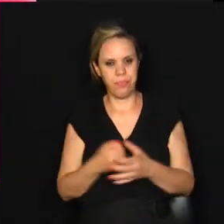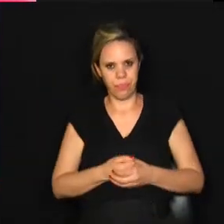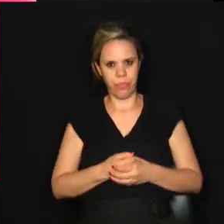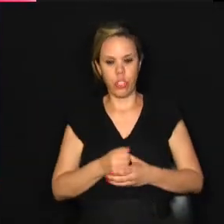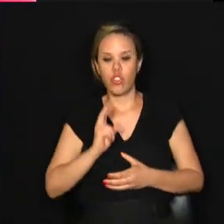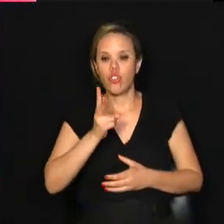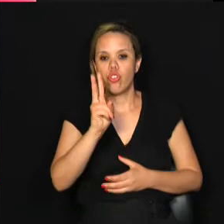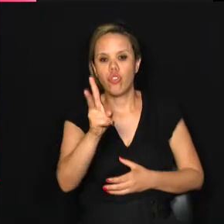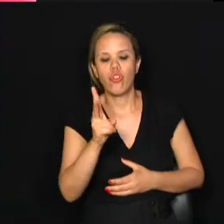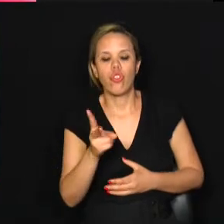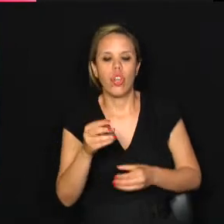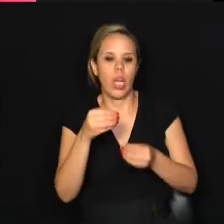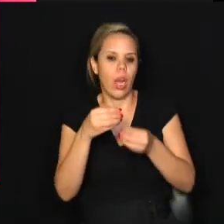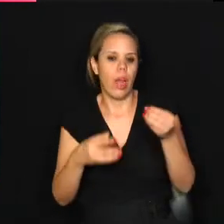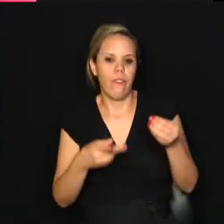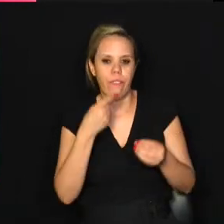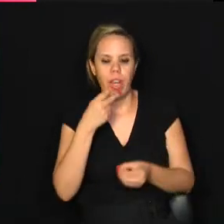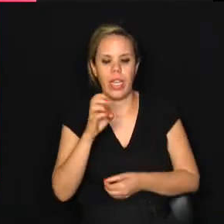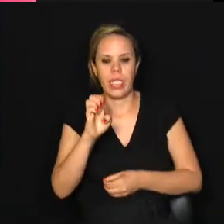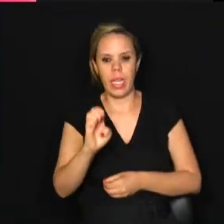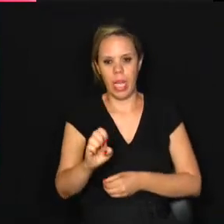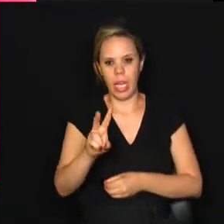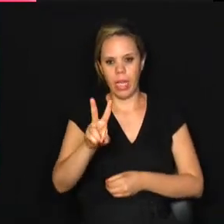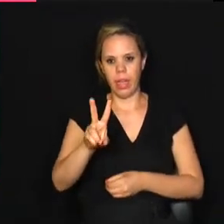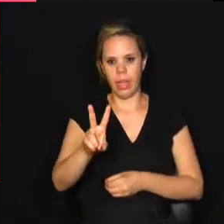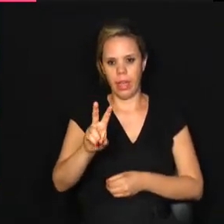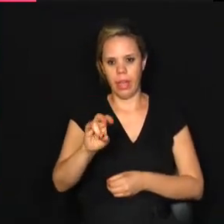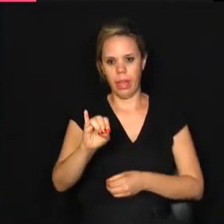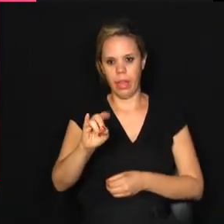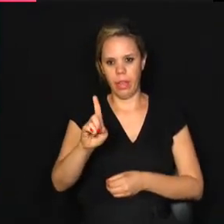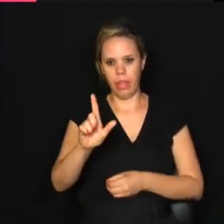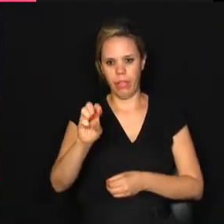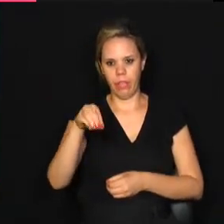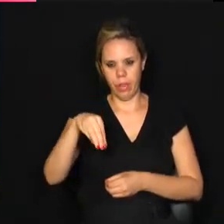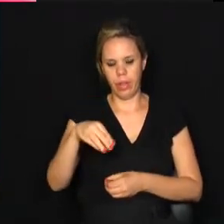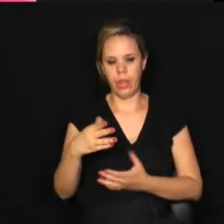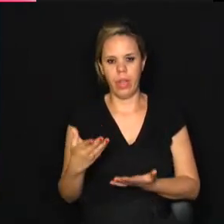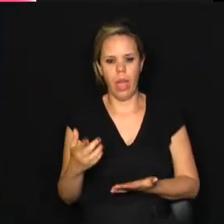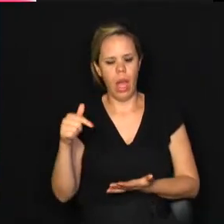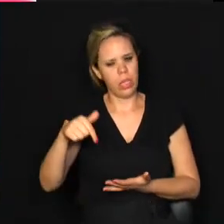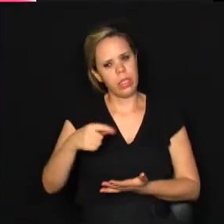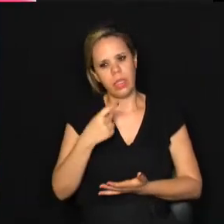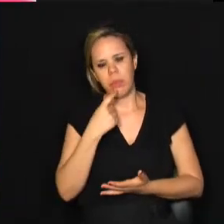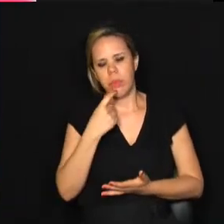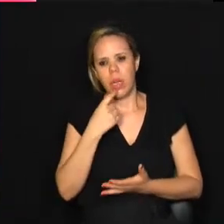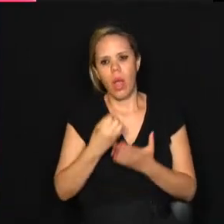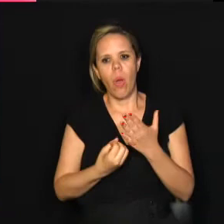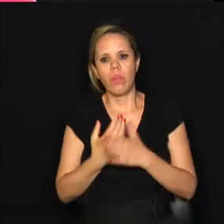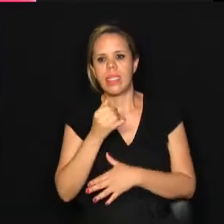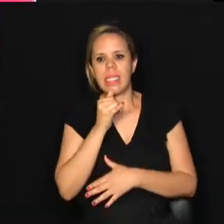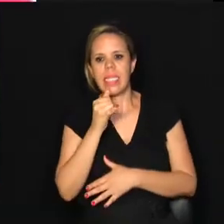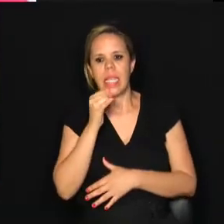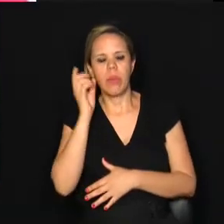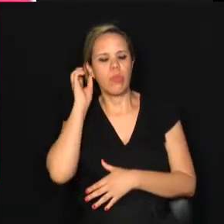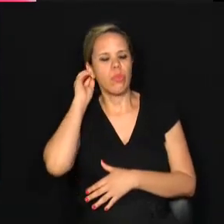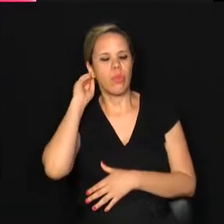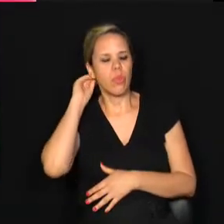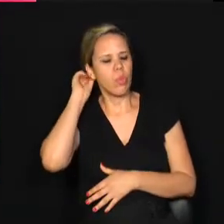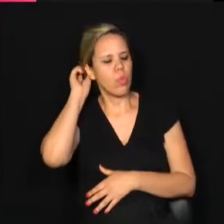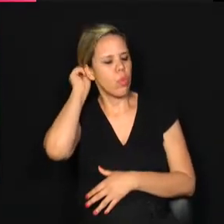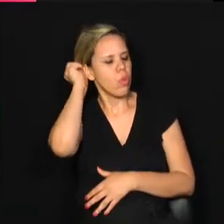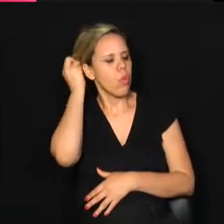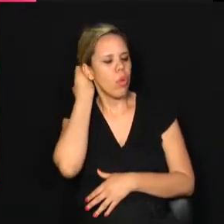gancho na fala da Evelyn, sobre uma questão aqui em Campinas, é um exemplo do que o Correio